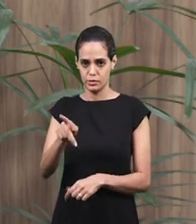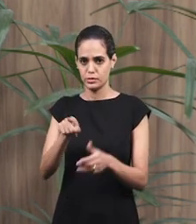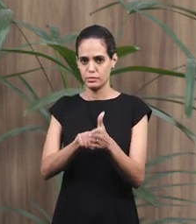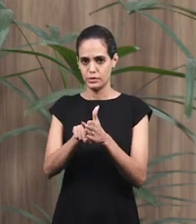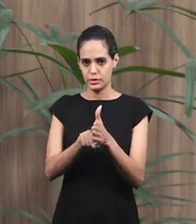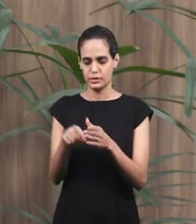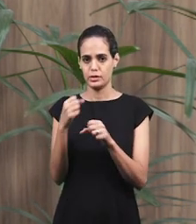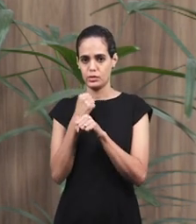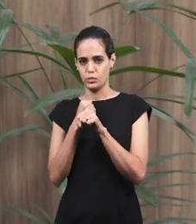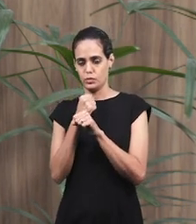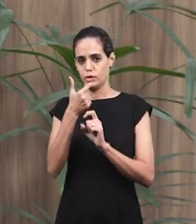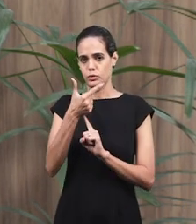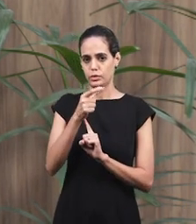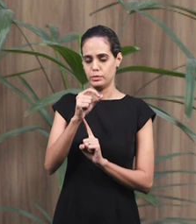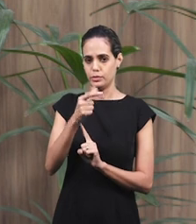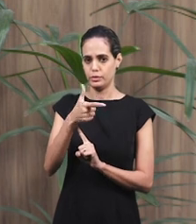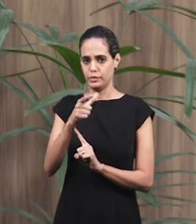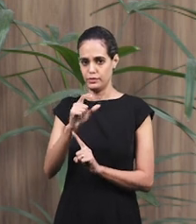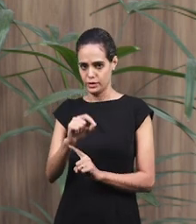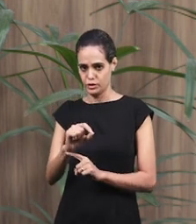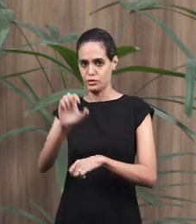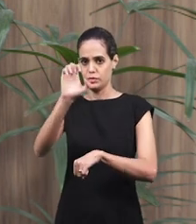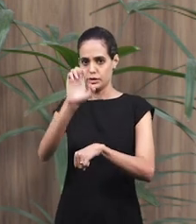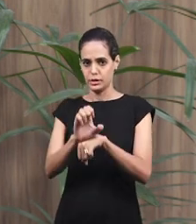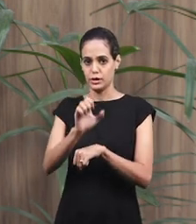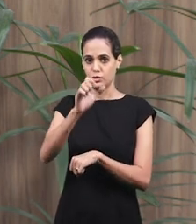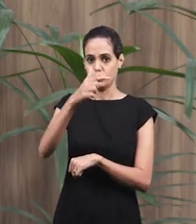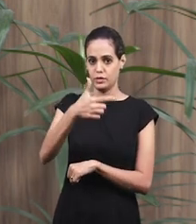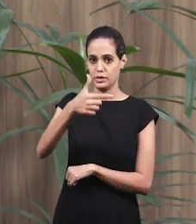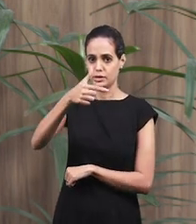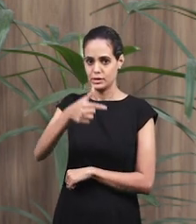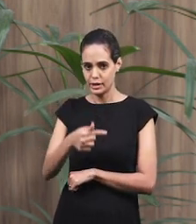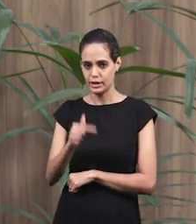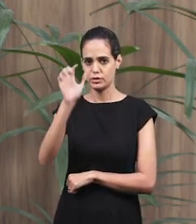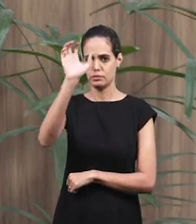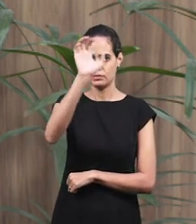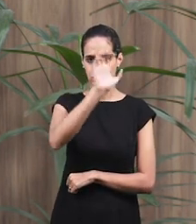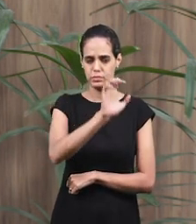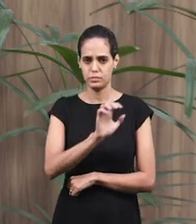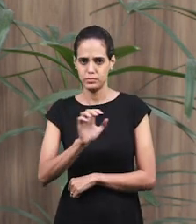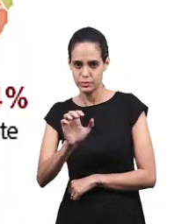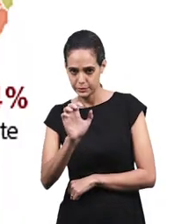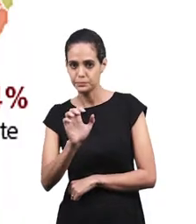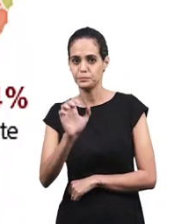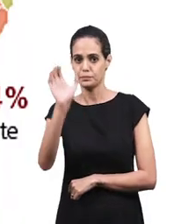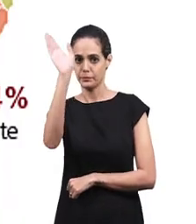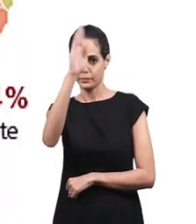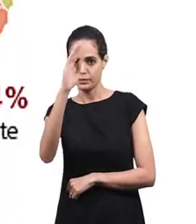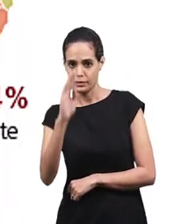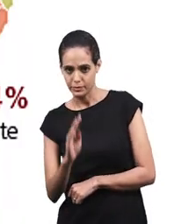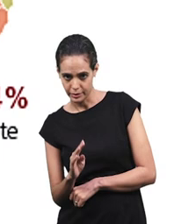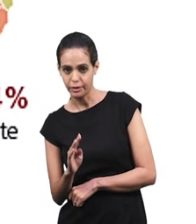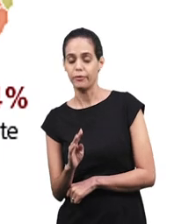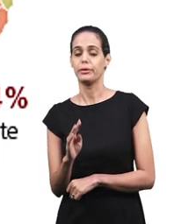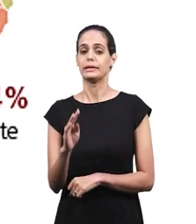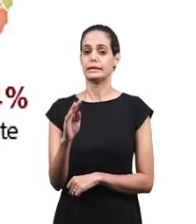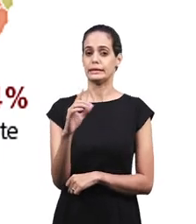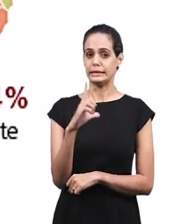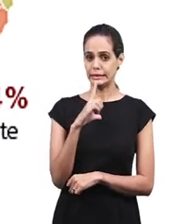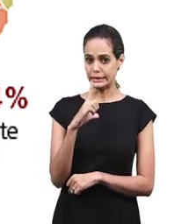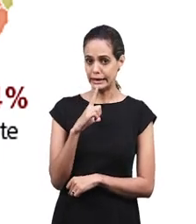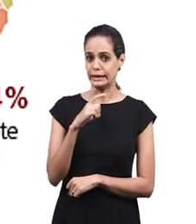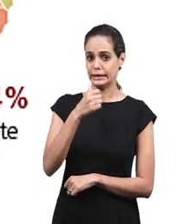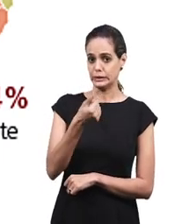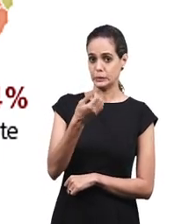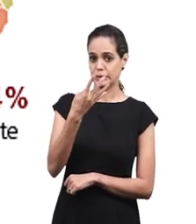pesquisa realizada em 2020 nos 27 estados da federação, com mais de 14 mil docentes,